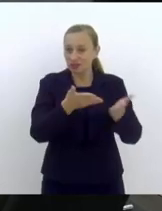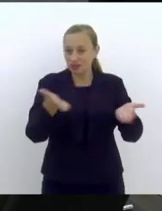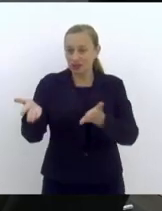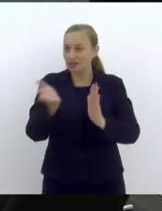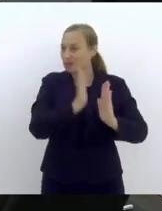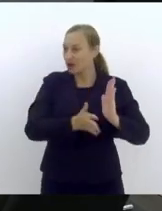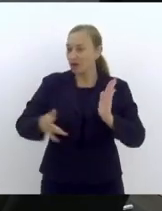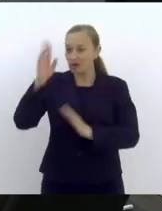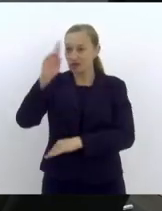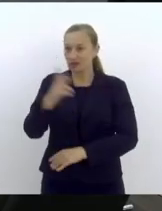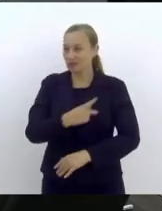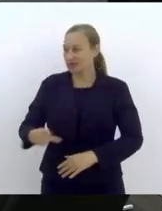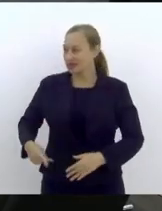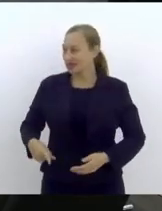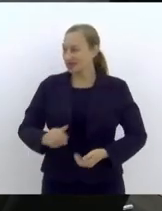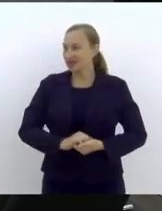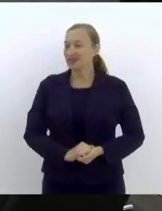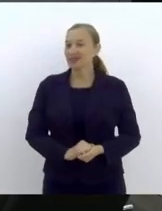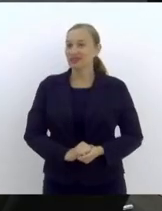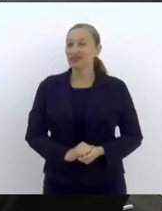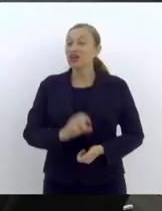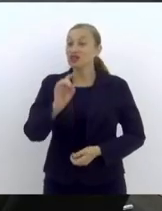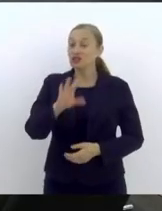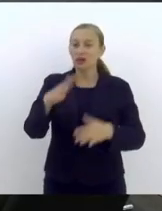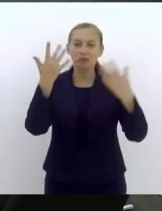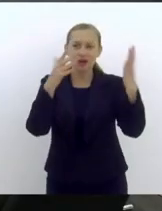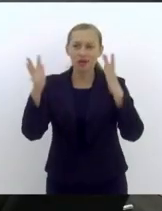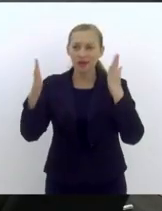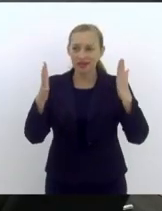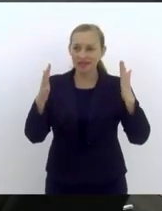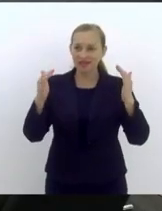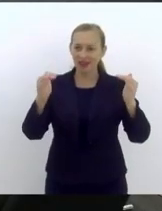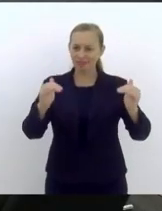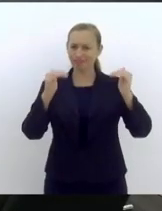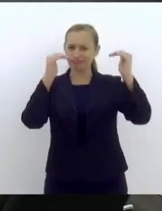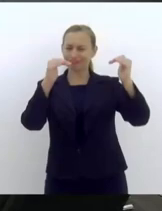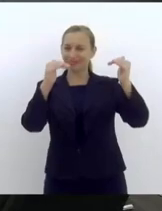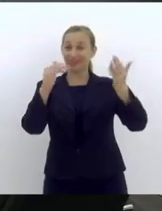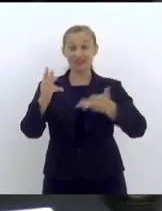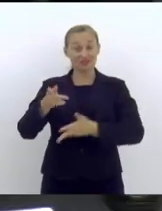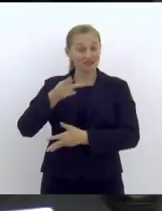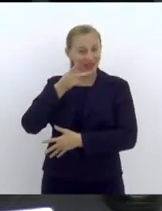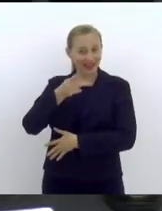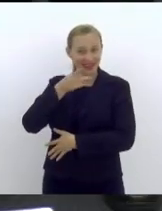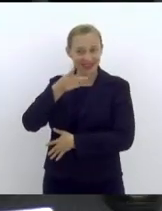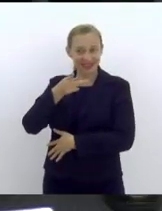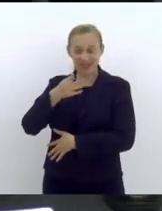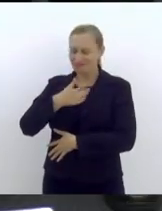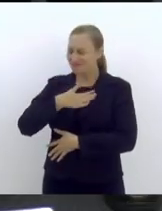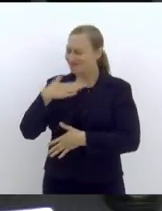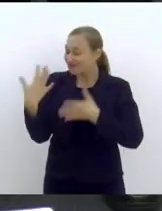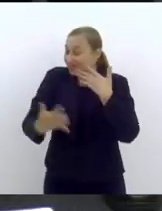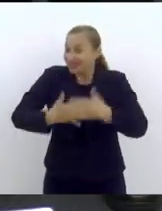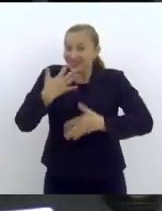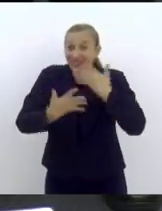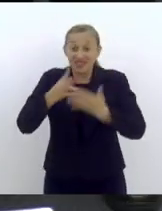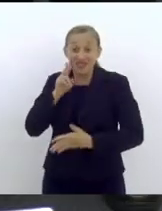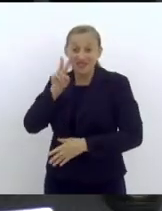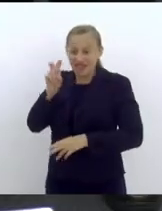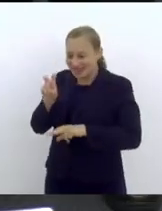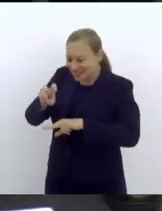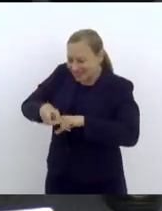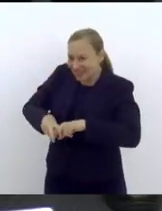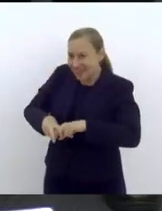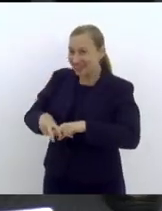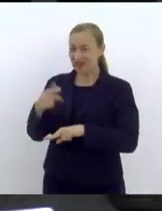ordem senhora Presidente só para saudar vossa excelência dizer que da minha alegria de vê-la sentada